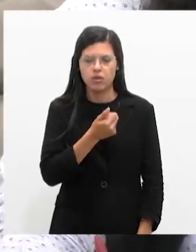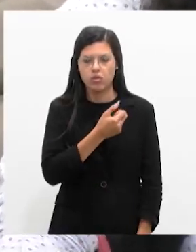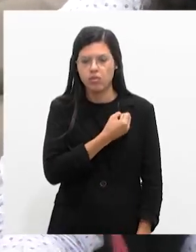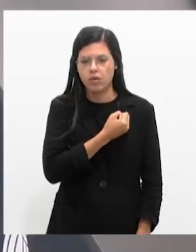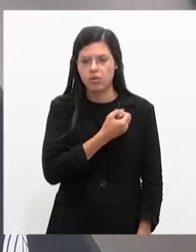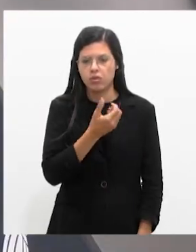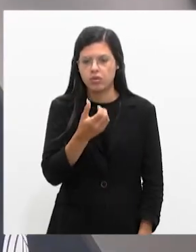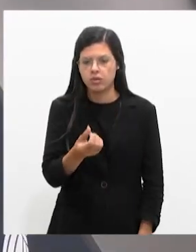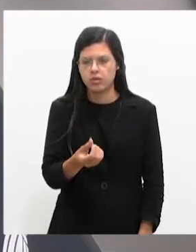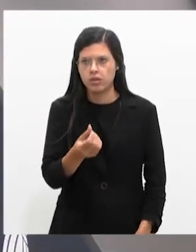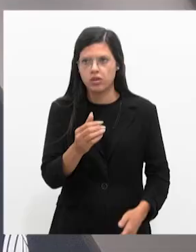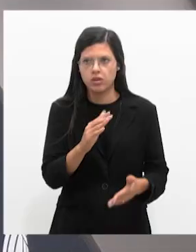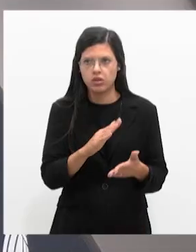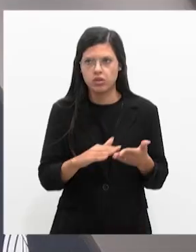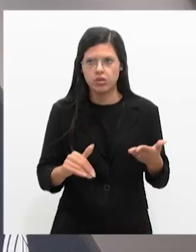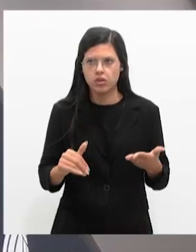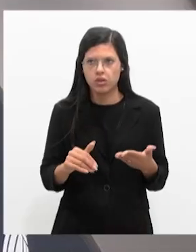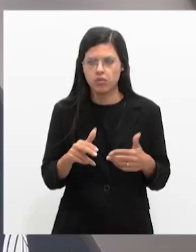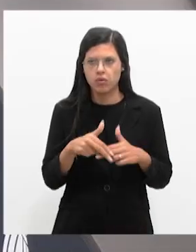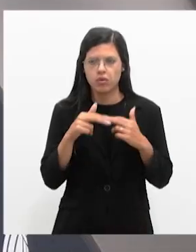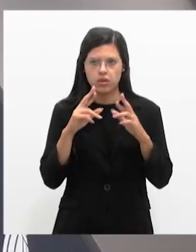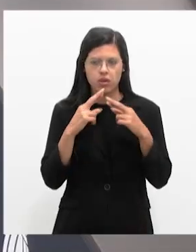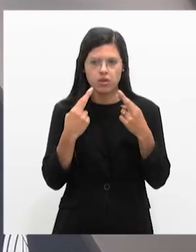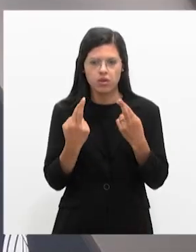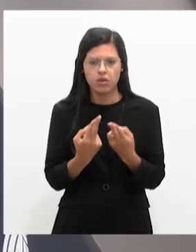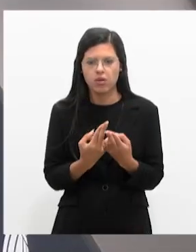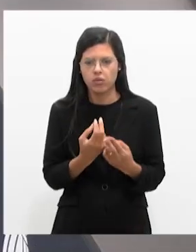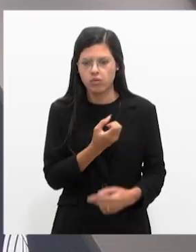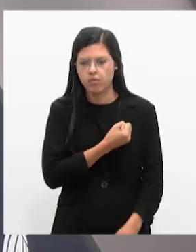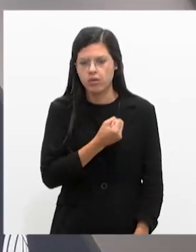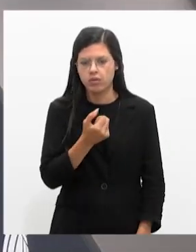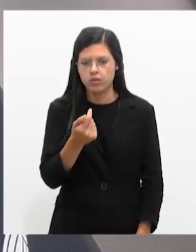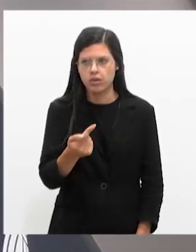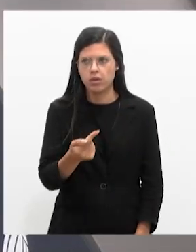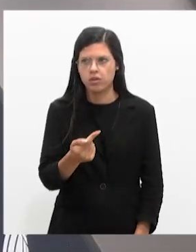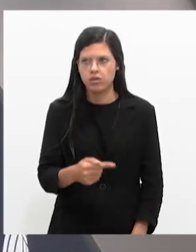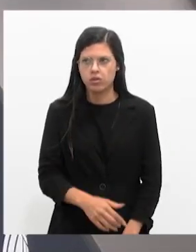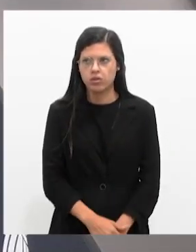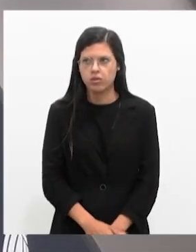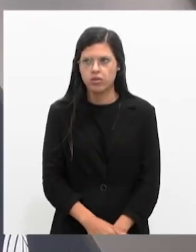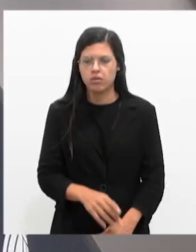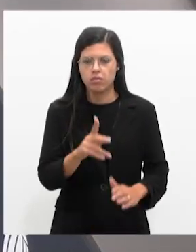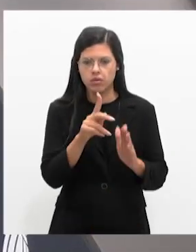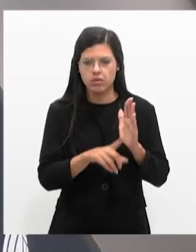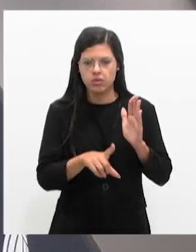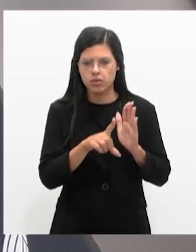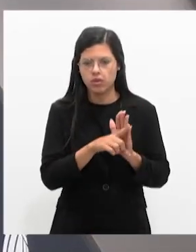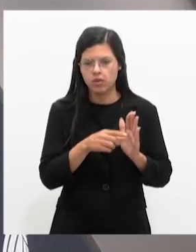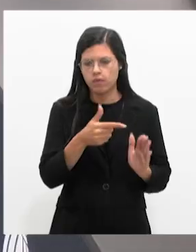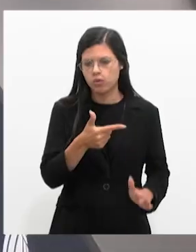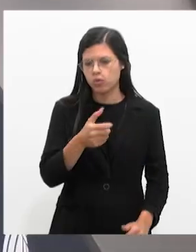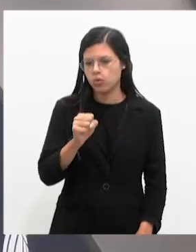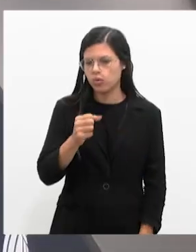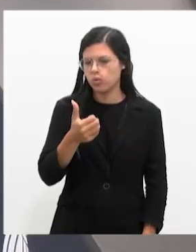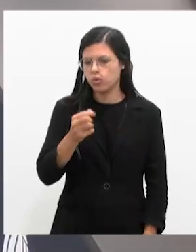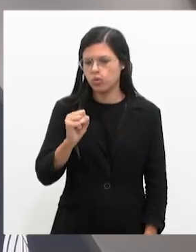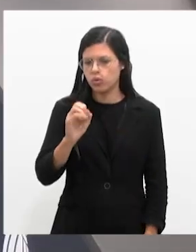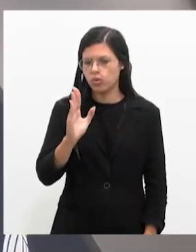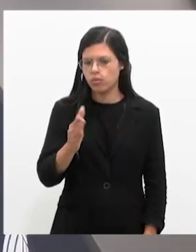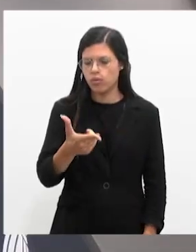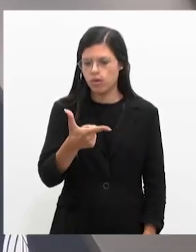Élica, retirado por conta da reunião da presidência. Passo ao item 7. Tá, vamos retirar. Projeto de lei 2818,